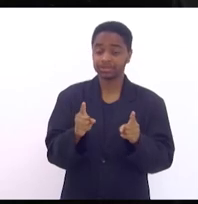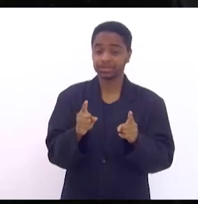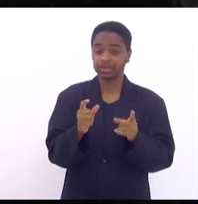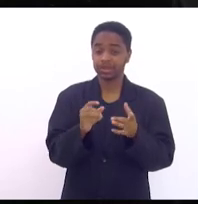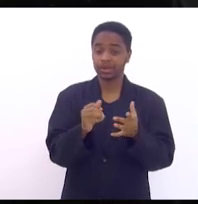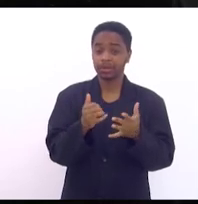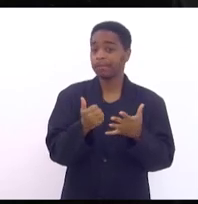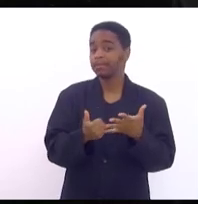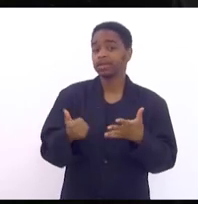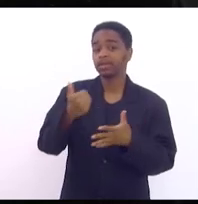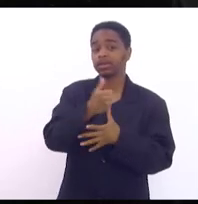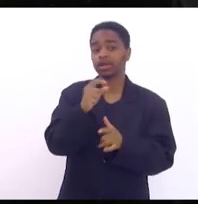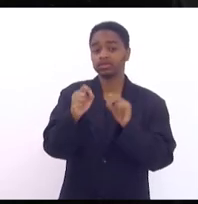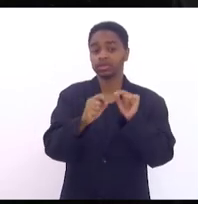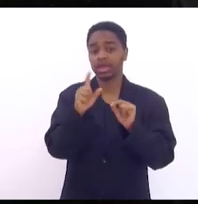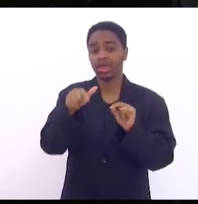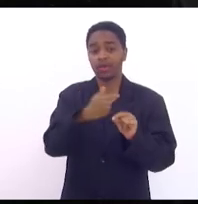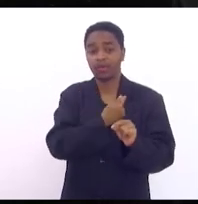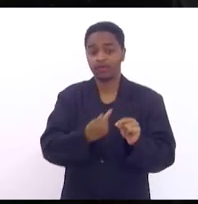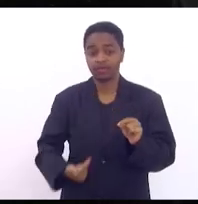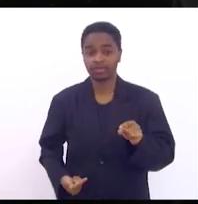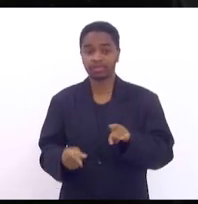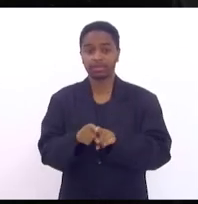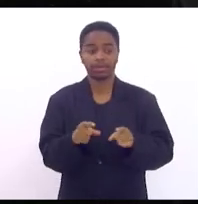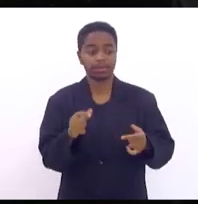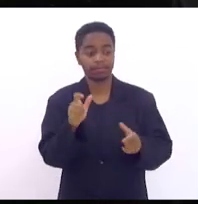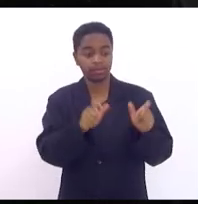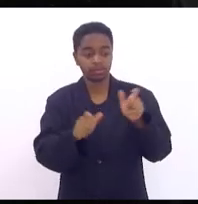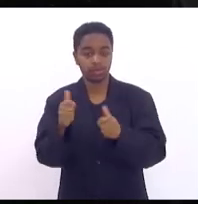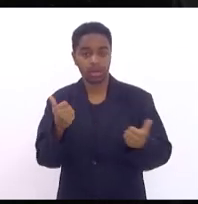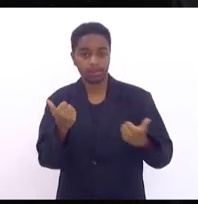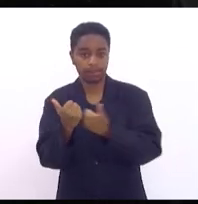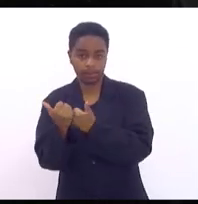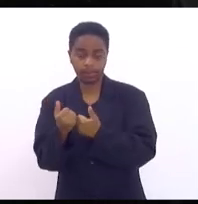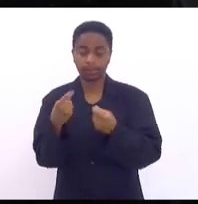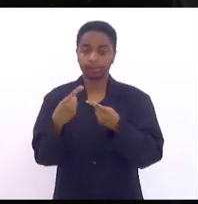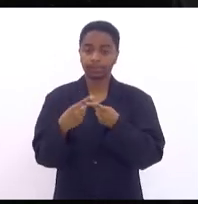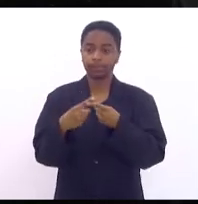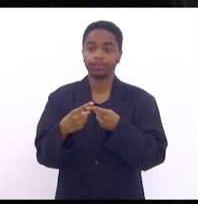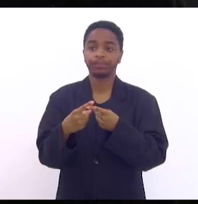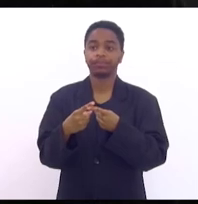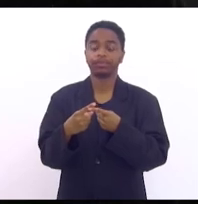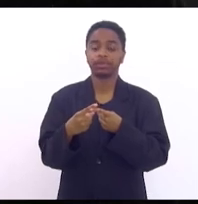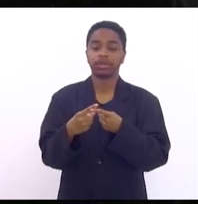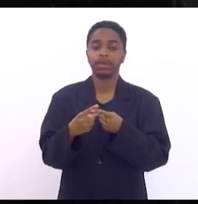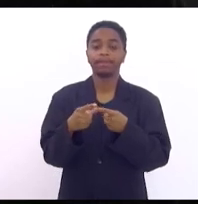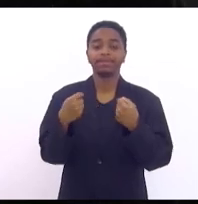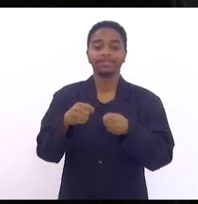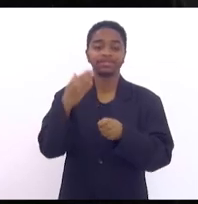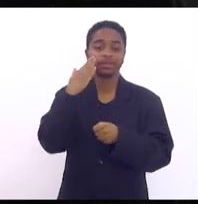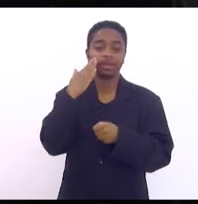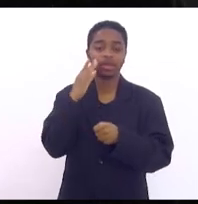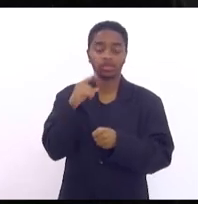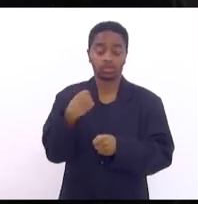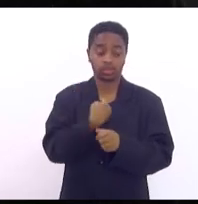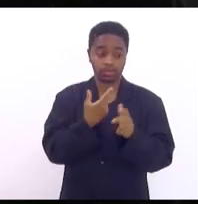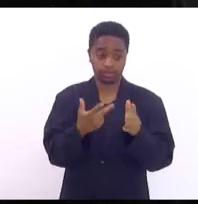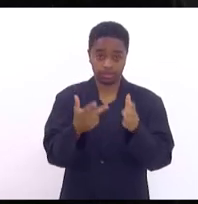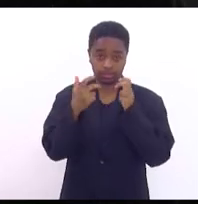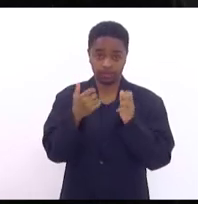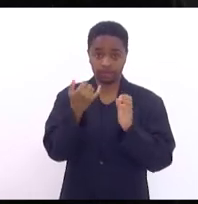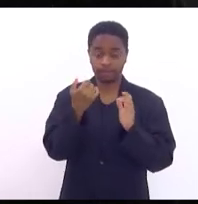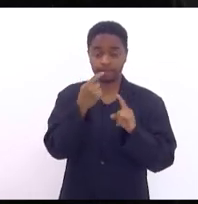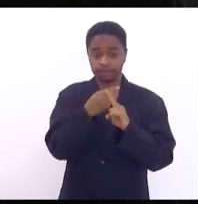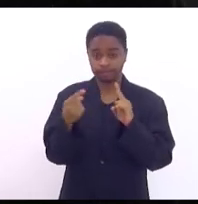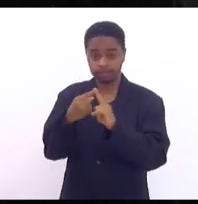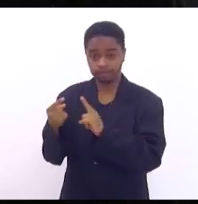absoluta do governo e da sua base. Ela é prioridade daqueles que detêm, né, quantos vetos não apreciamos ontem, que falava